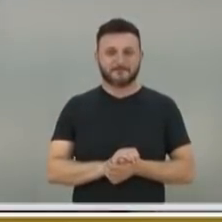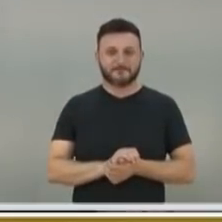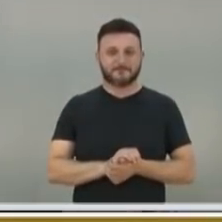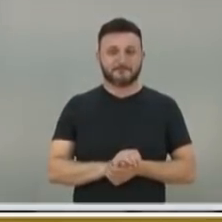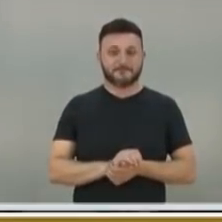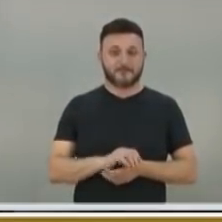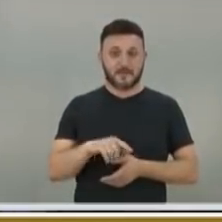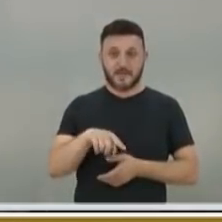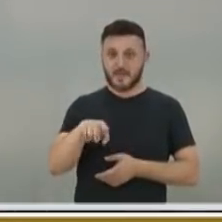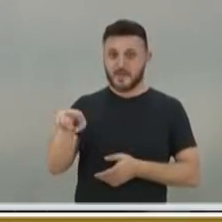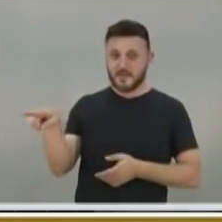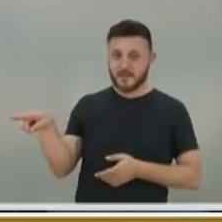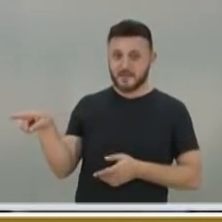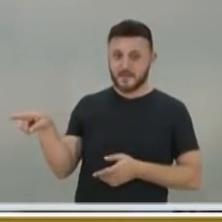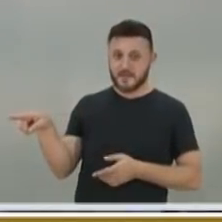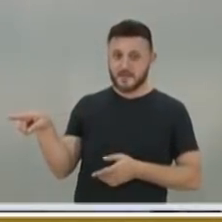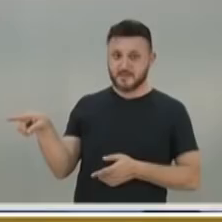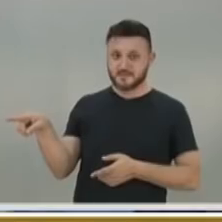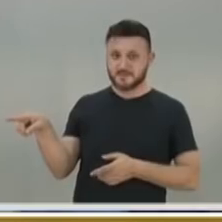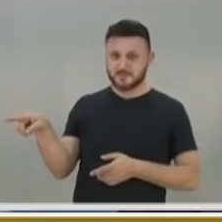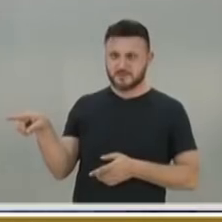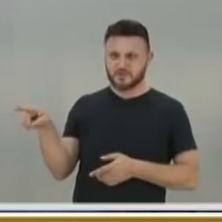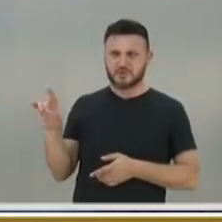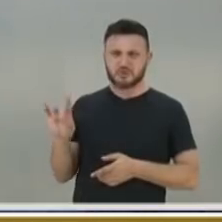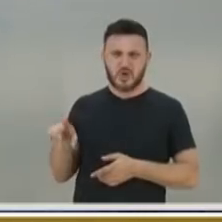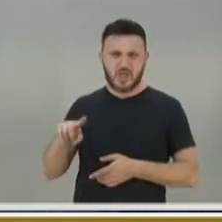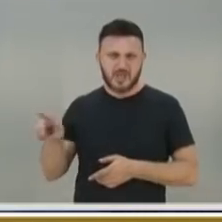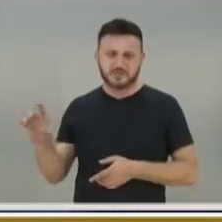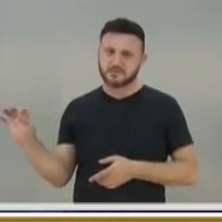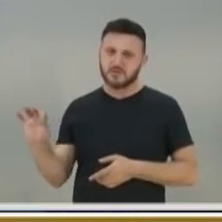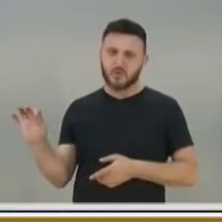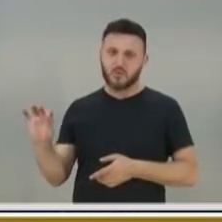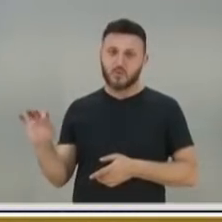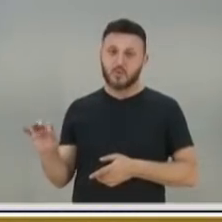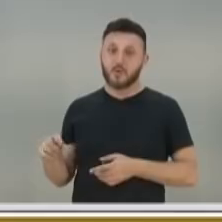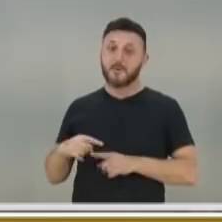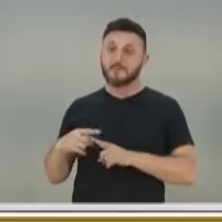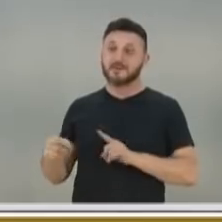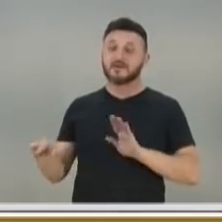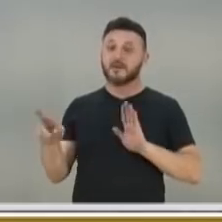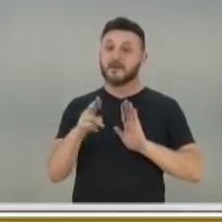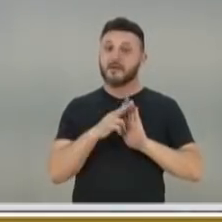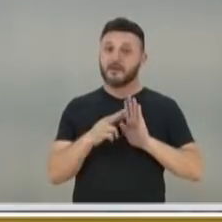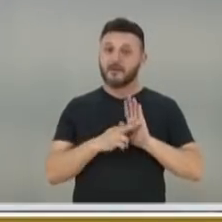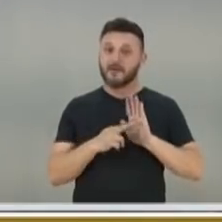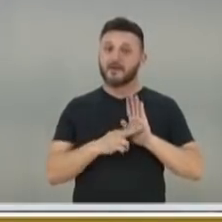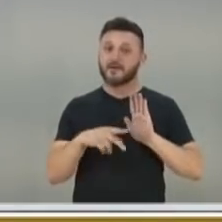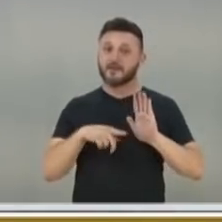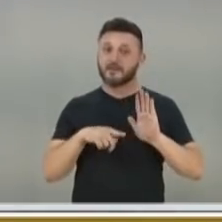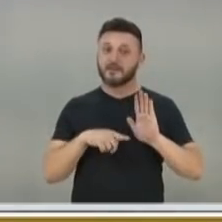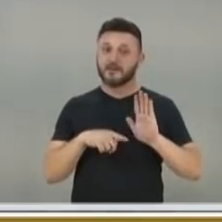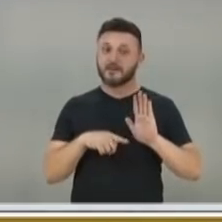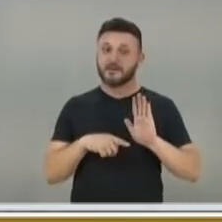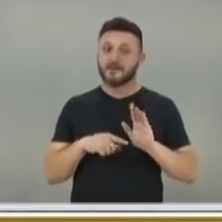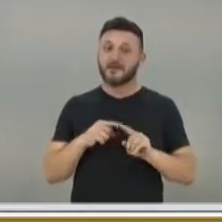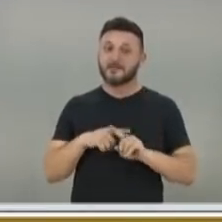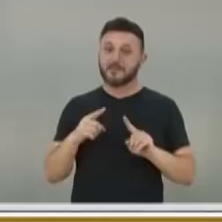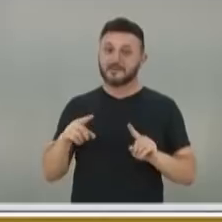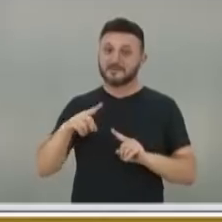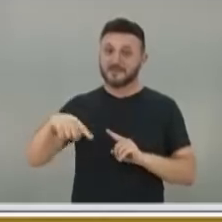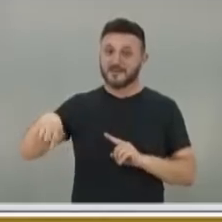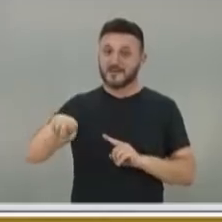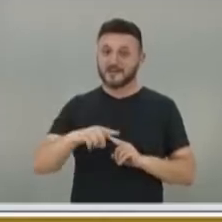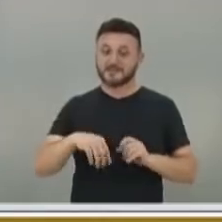eles não são exceção, eles são regra. Exceção é quem não faz o que eles fazem, é quem